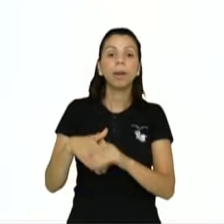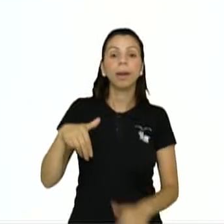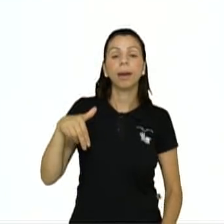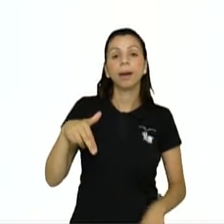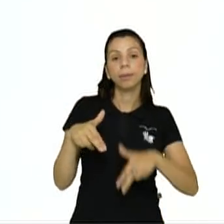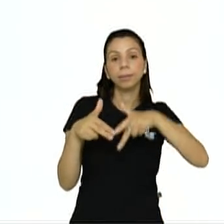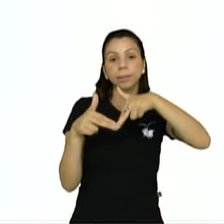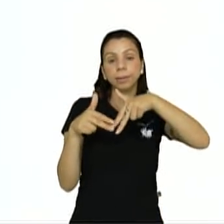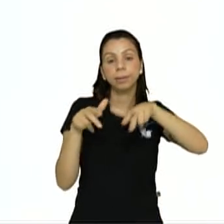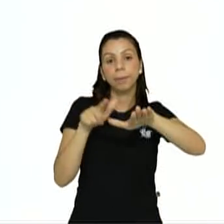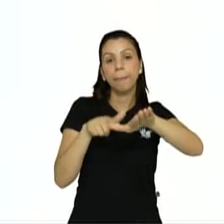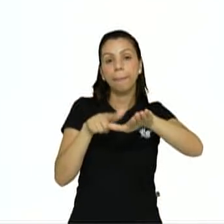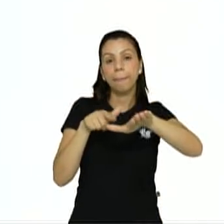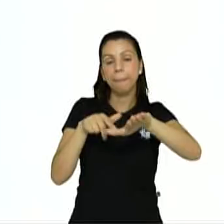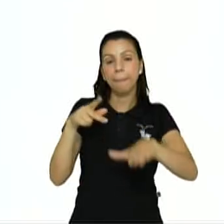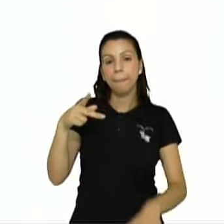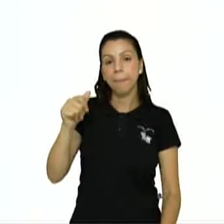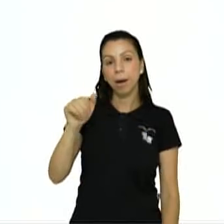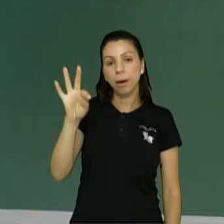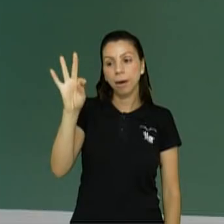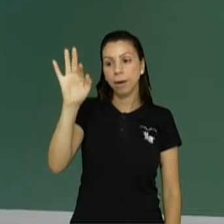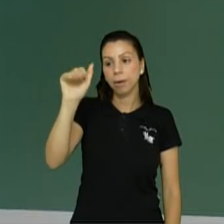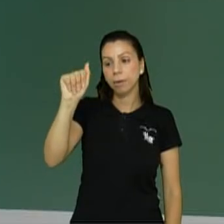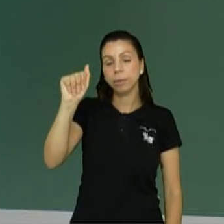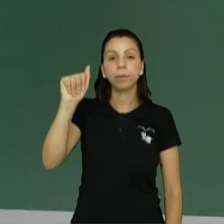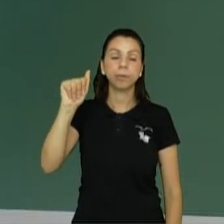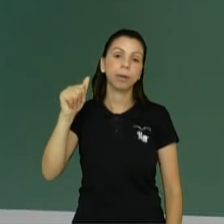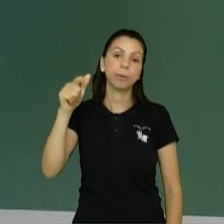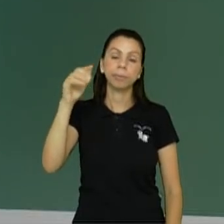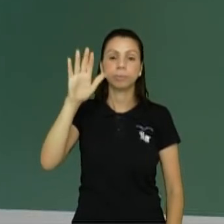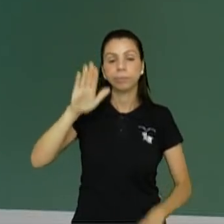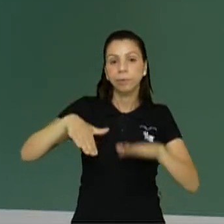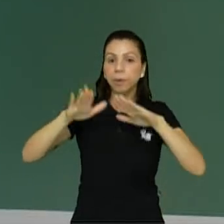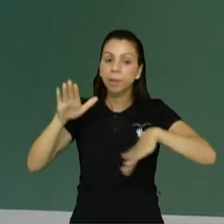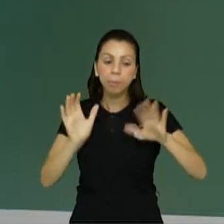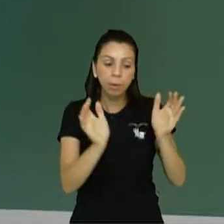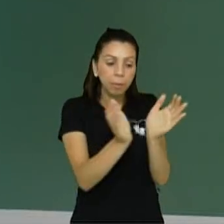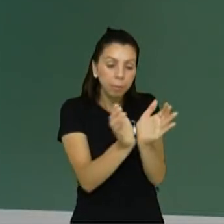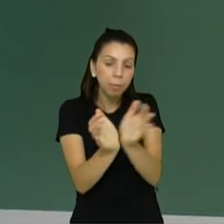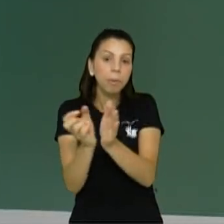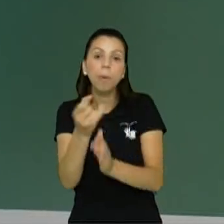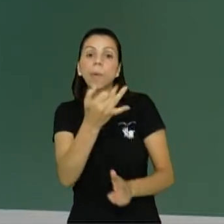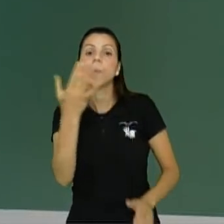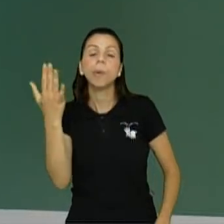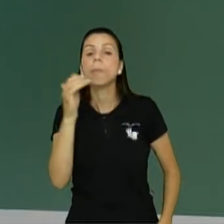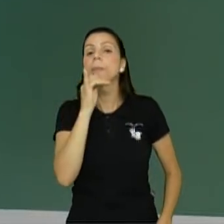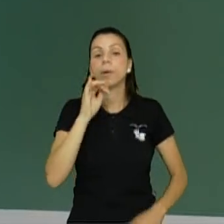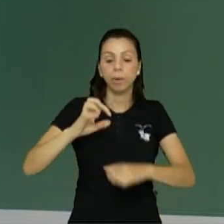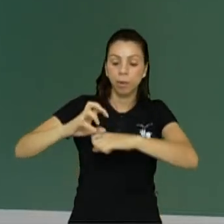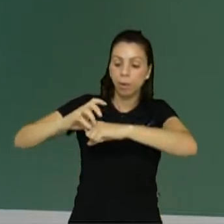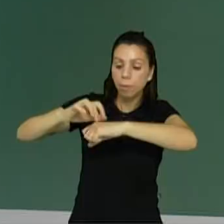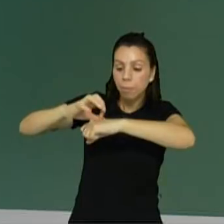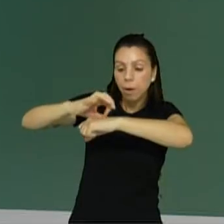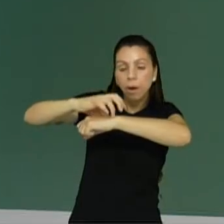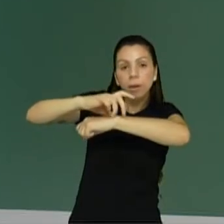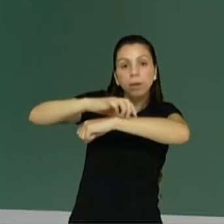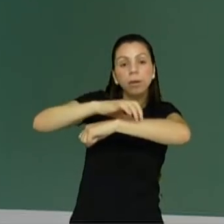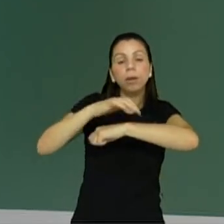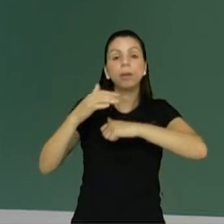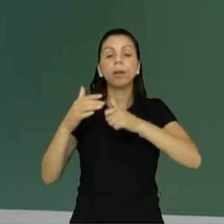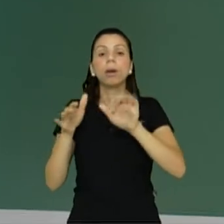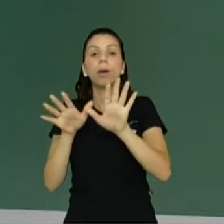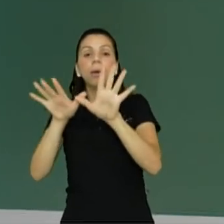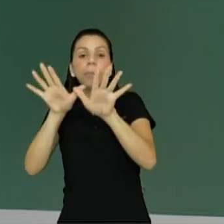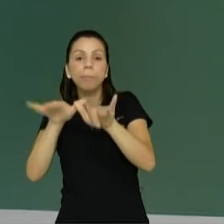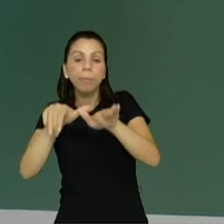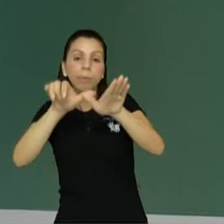Então, dependendo do grupo que ele tá, ele tem quantidade de patas diferentes. Quando você analisa uma aranha, uma borboleta, uma formiga,